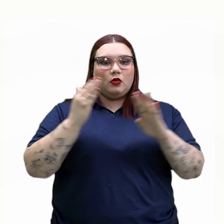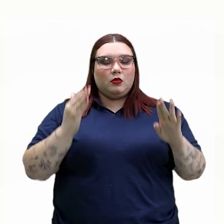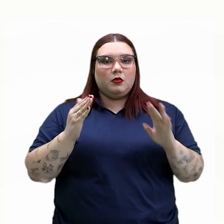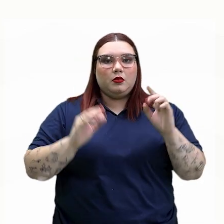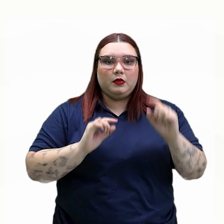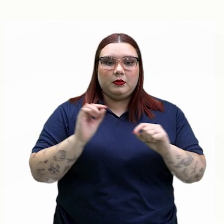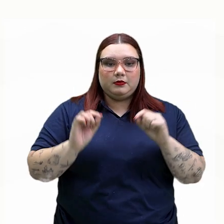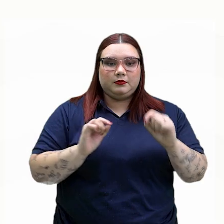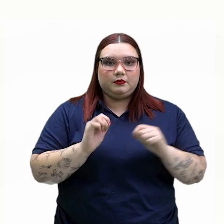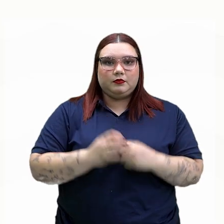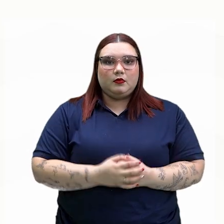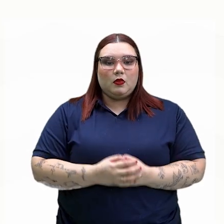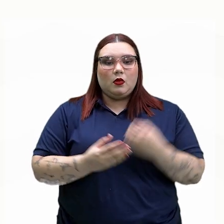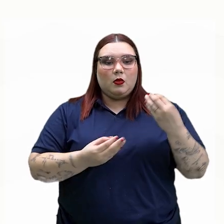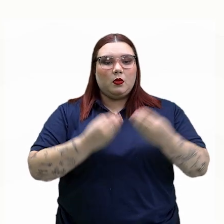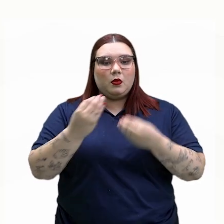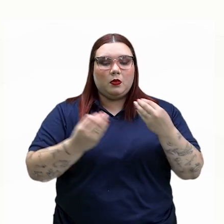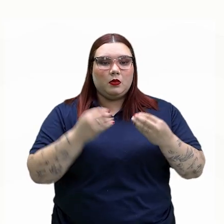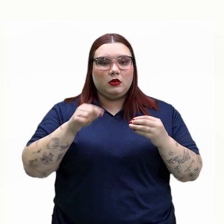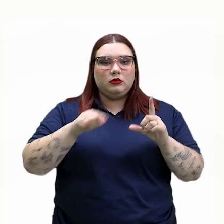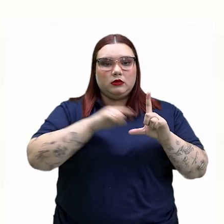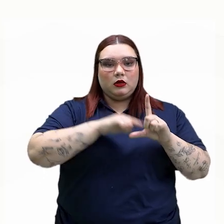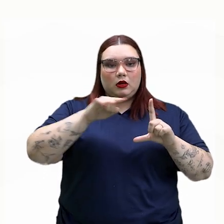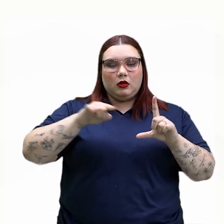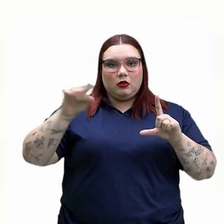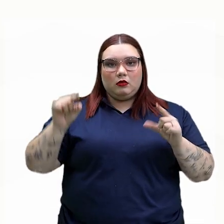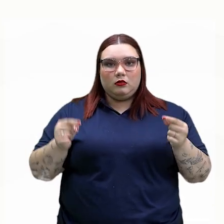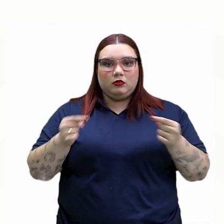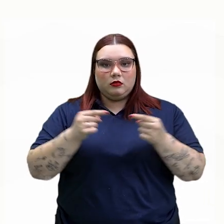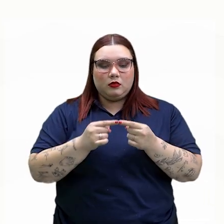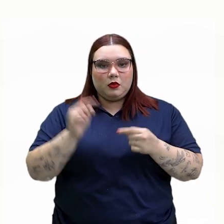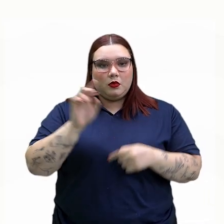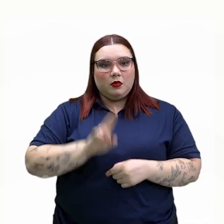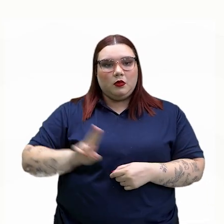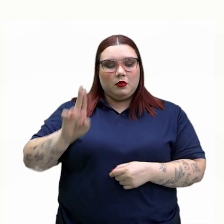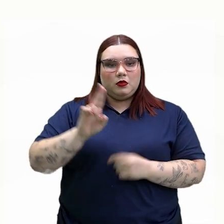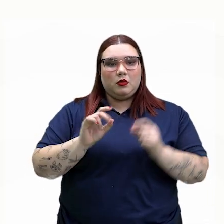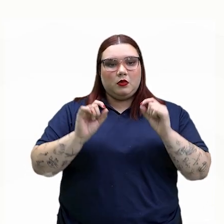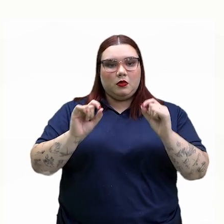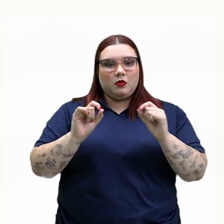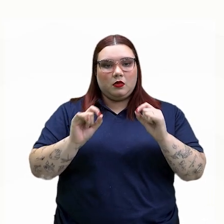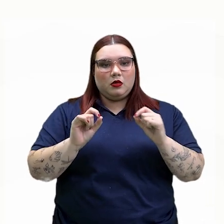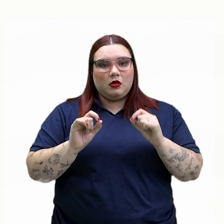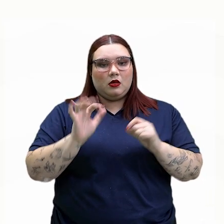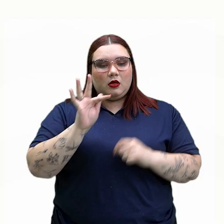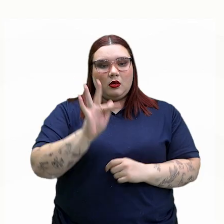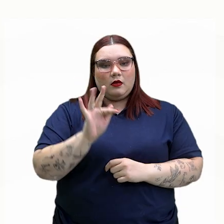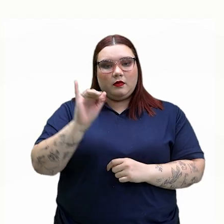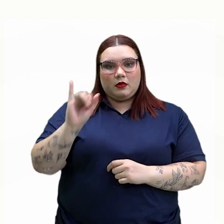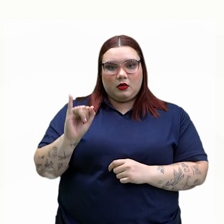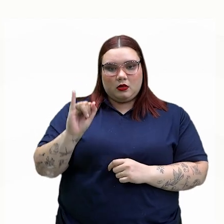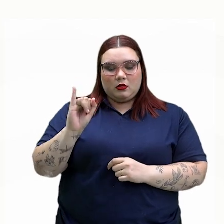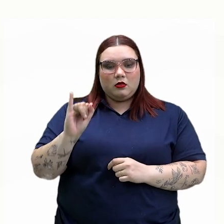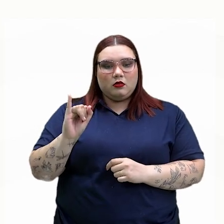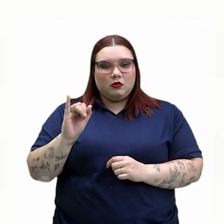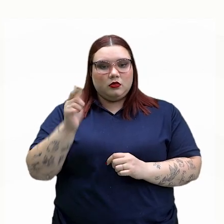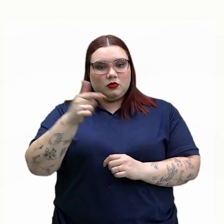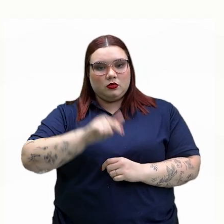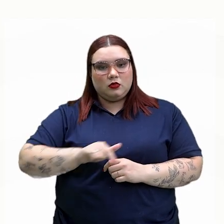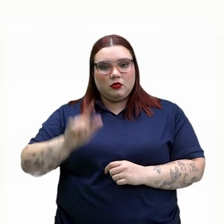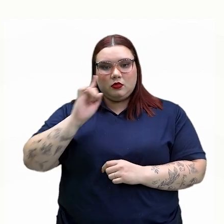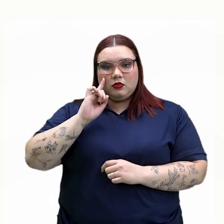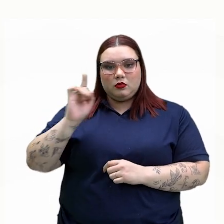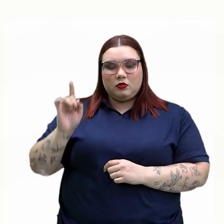o seguinte: como vai ficar esse gráfico? Vamos usar a frequência absoluta, ou seja, novamente essa daqui,